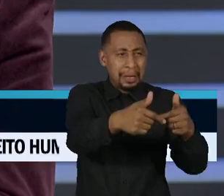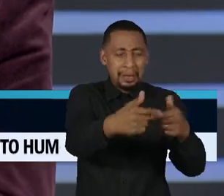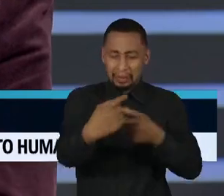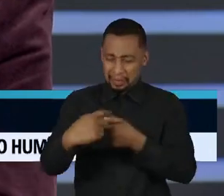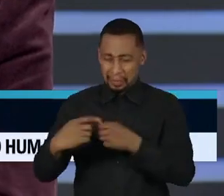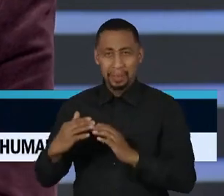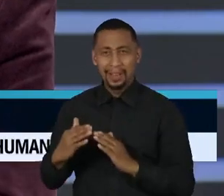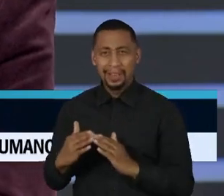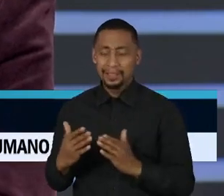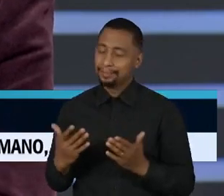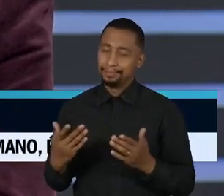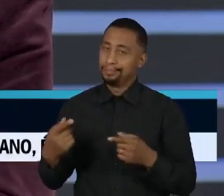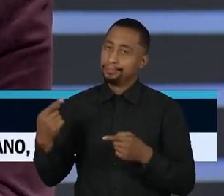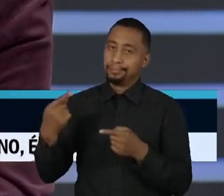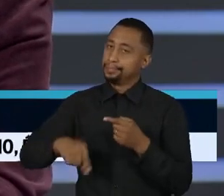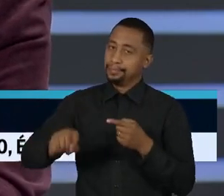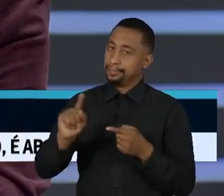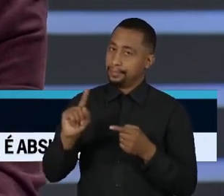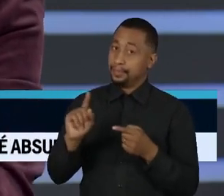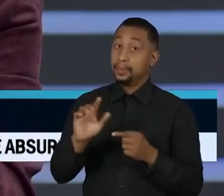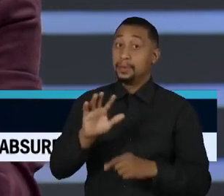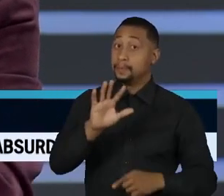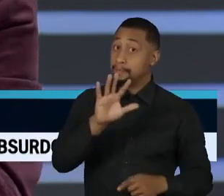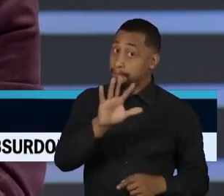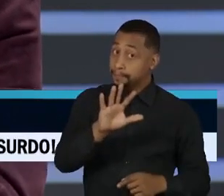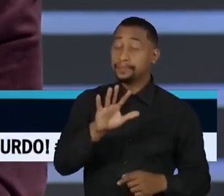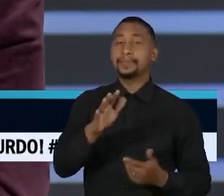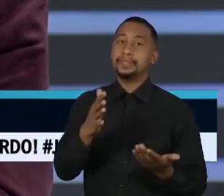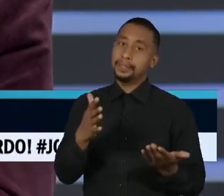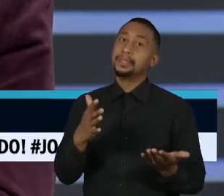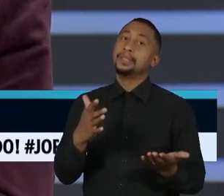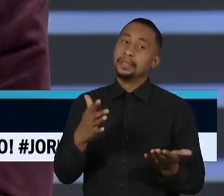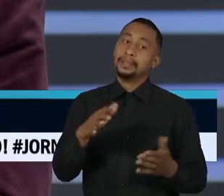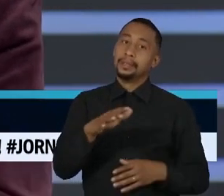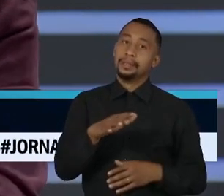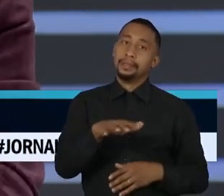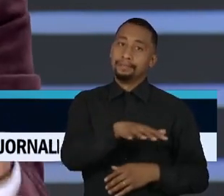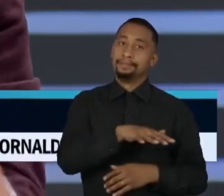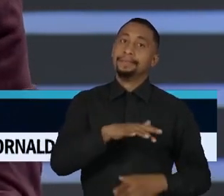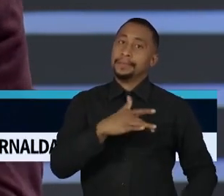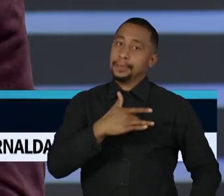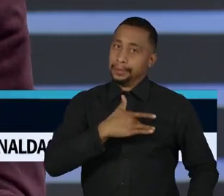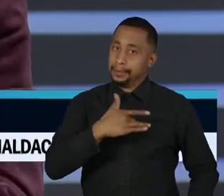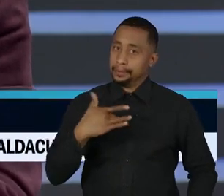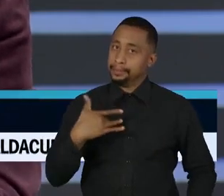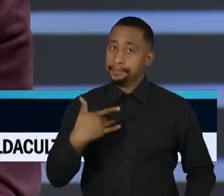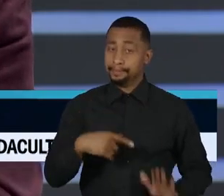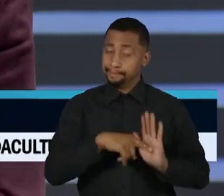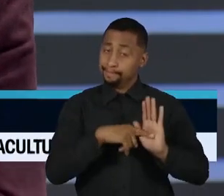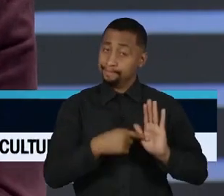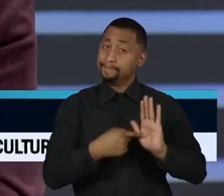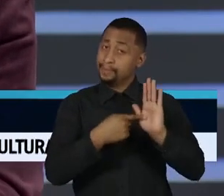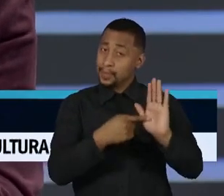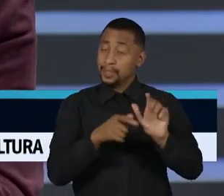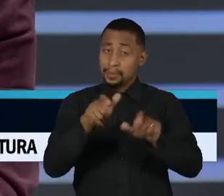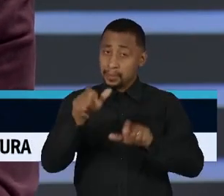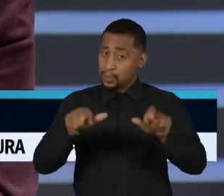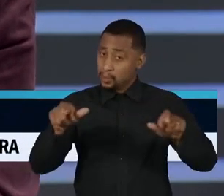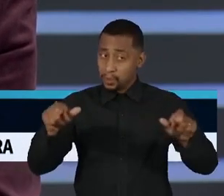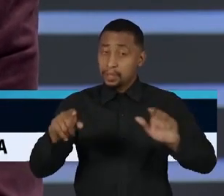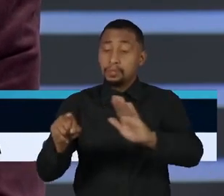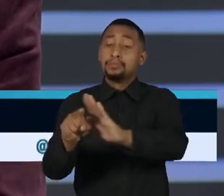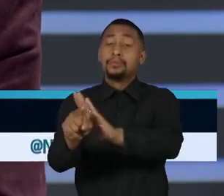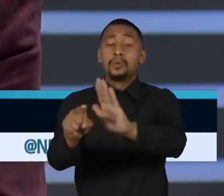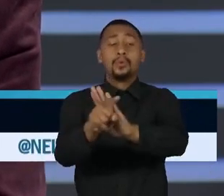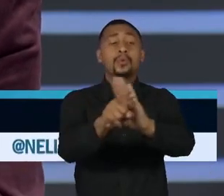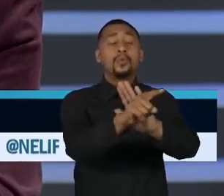não. Então, ao lado da saúde que nós falamos há pouco, se você fizer uma pesquisa de satisfação da